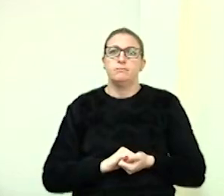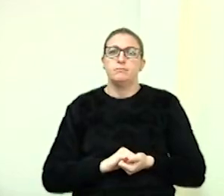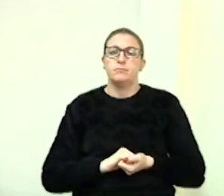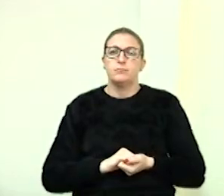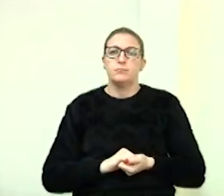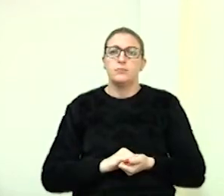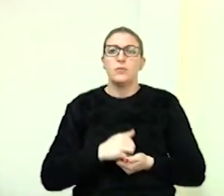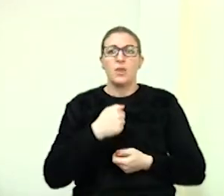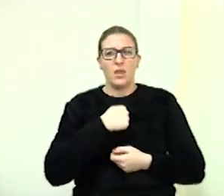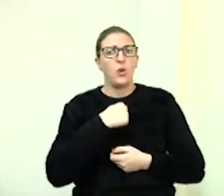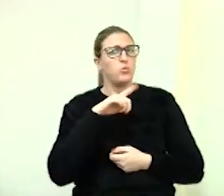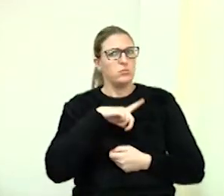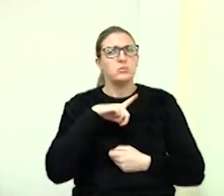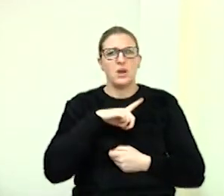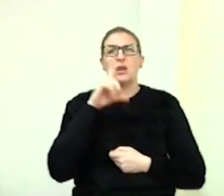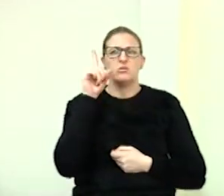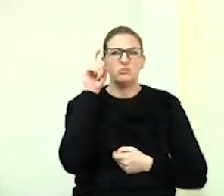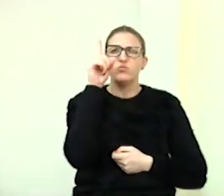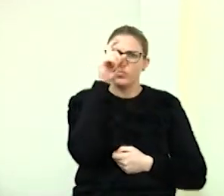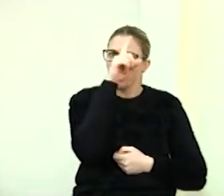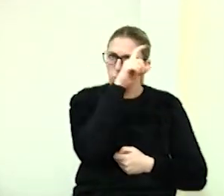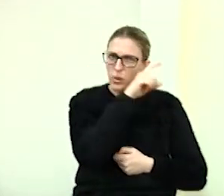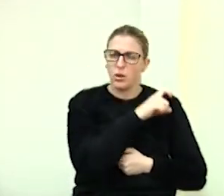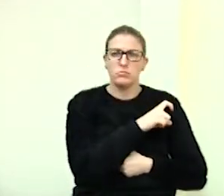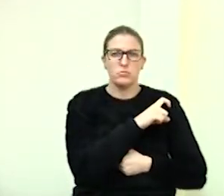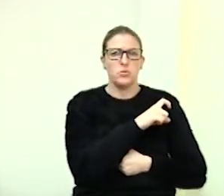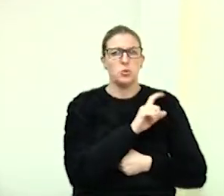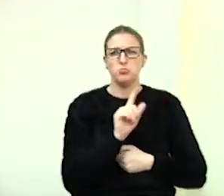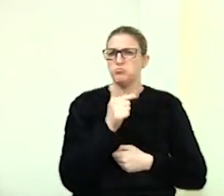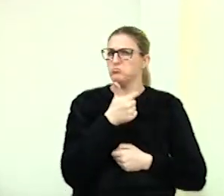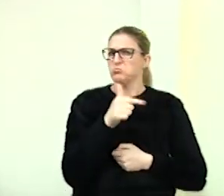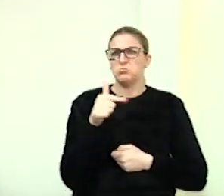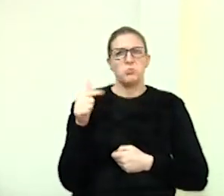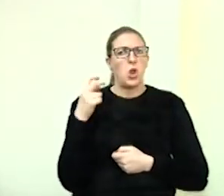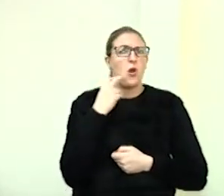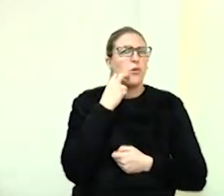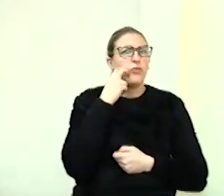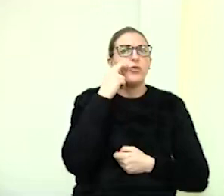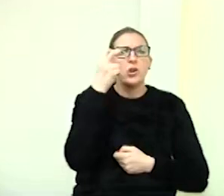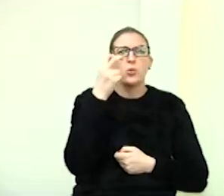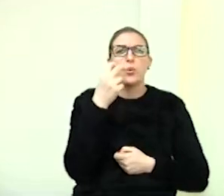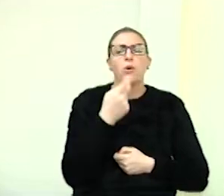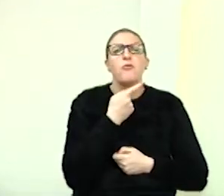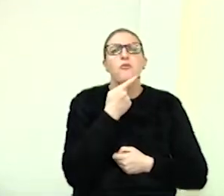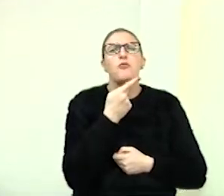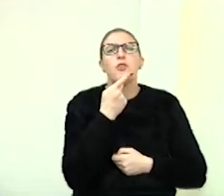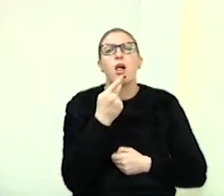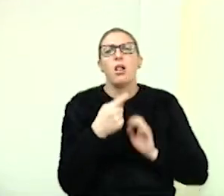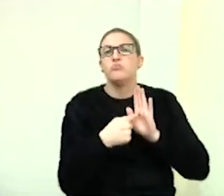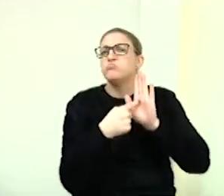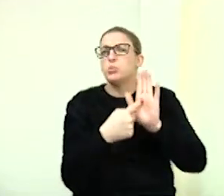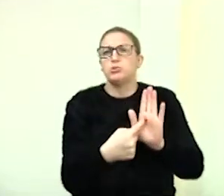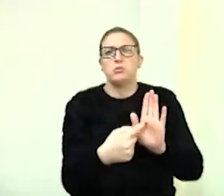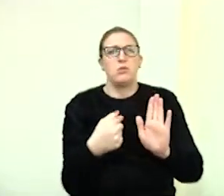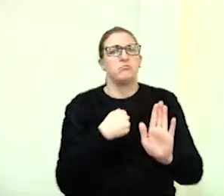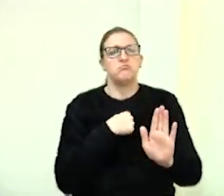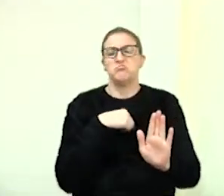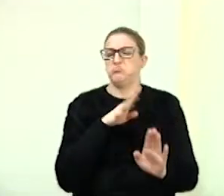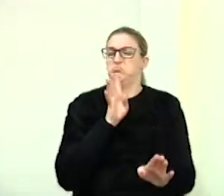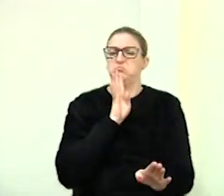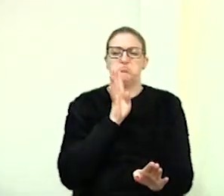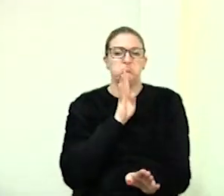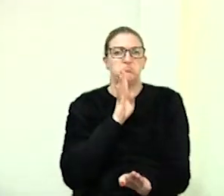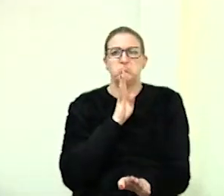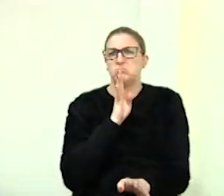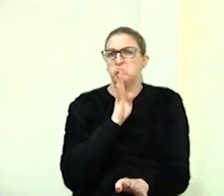eu tenho dificuldade e não tenho vergonha de admitir aqui que eu desconheço muito das ferramentas